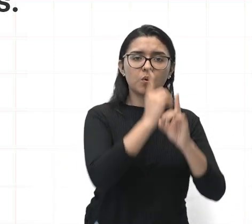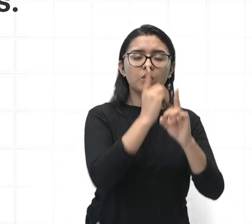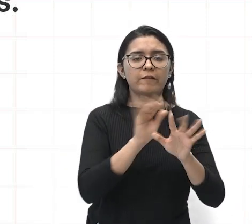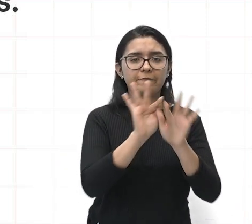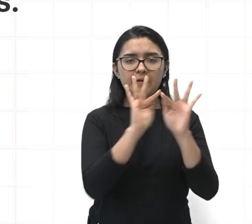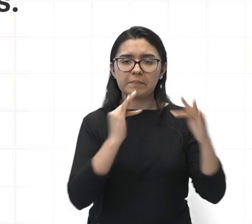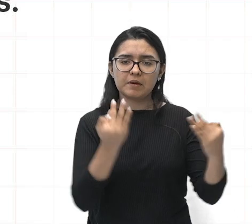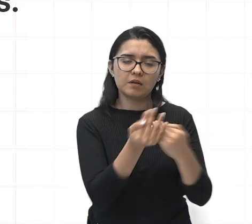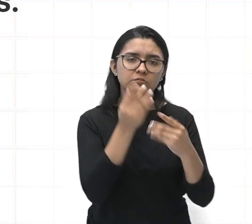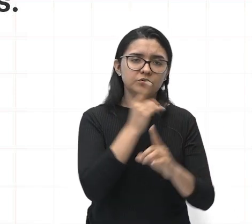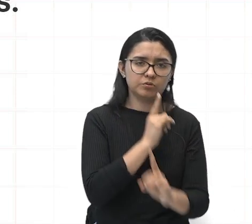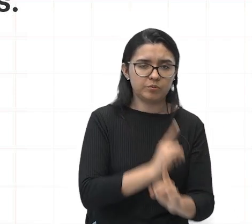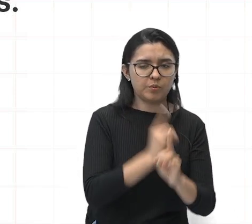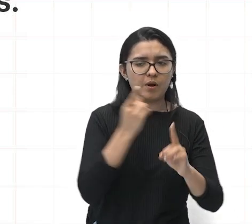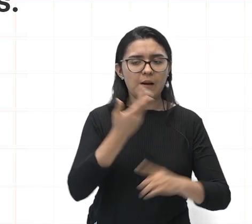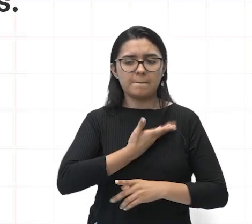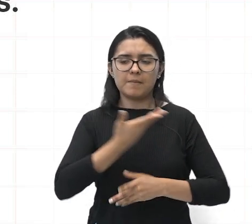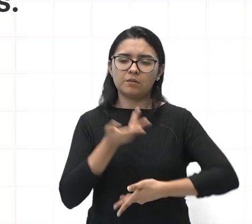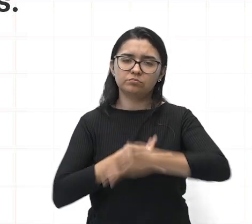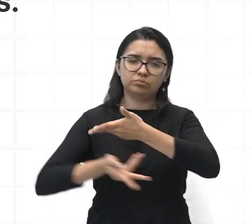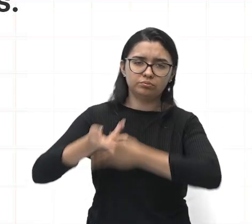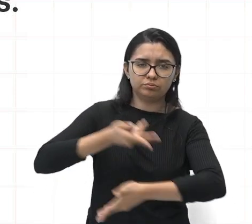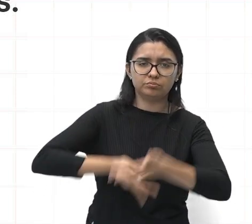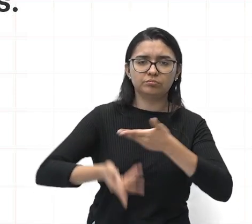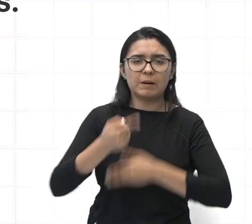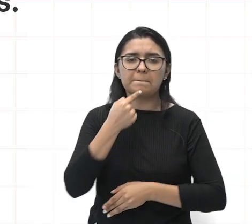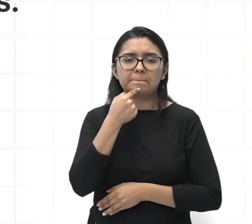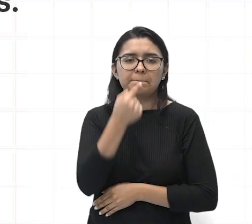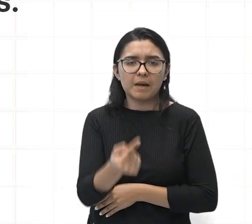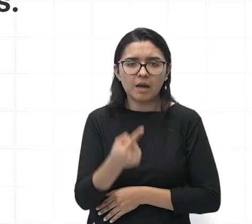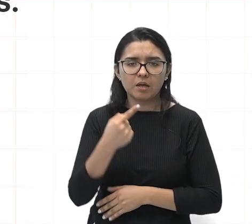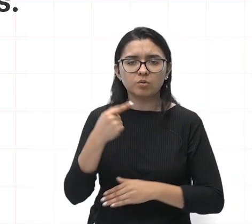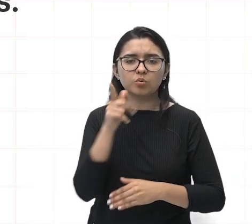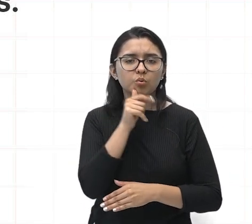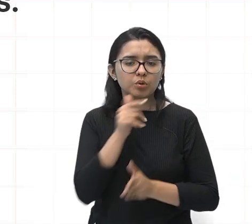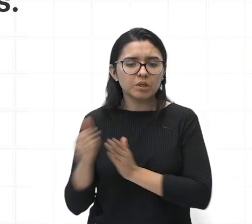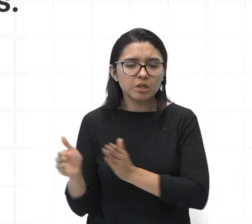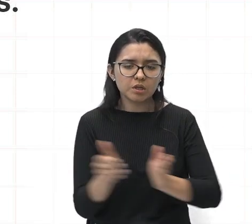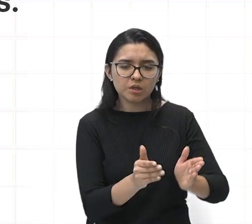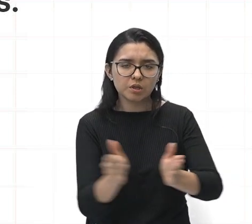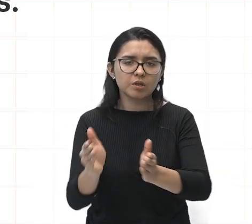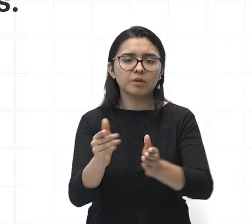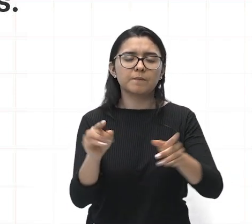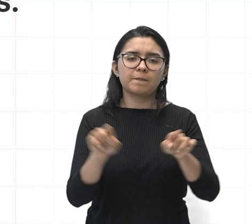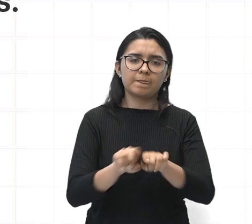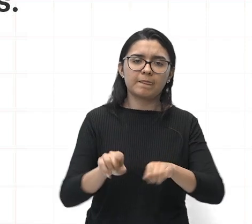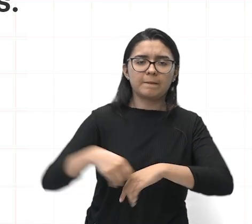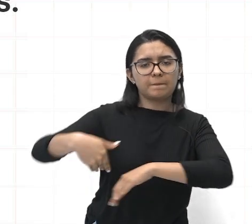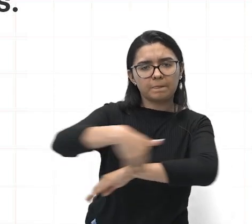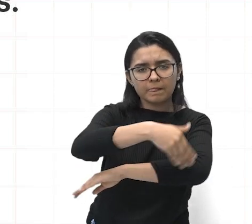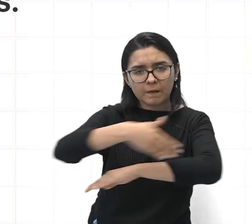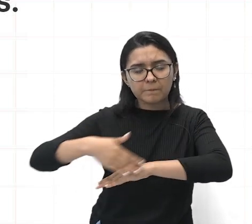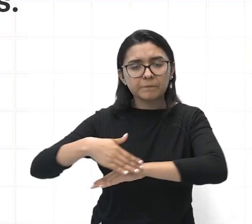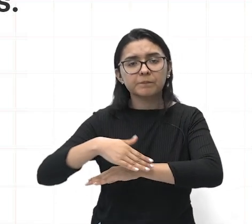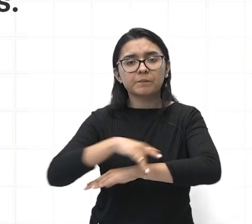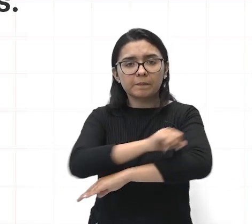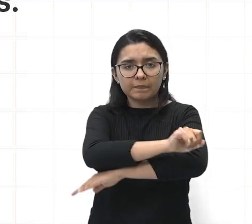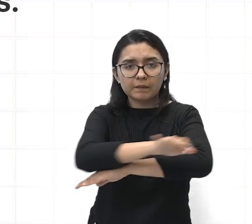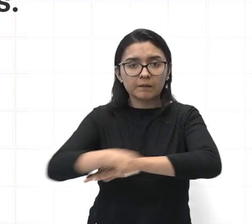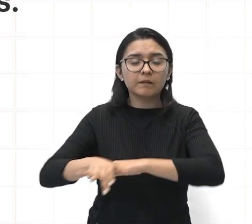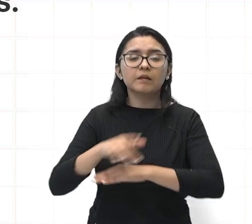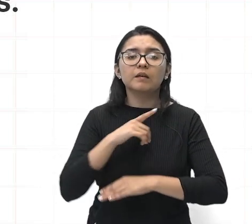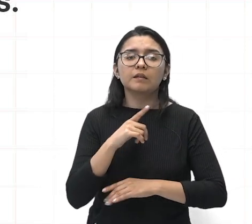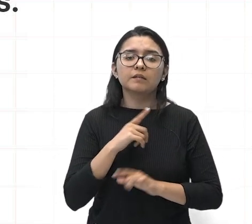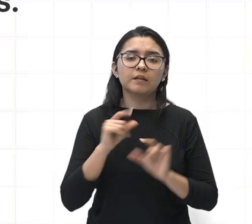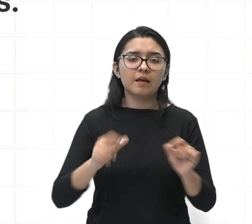se encontrem, né, os amigos se encontrem às margens desses rios, junto às suas orlas. Então, esses espaços, eles